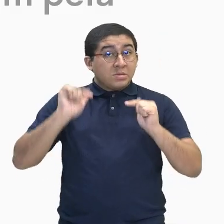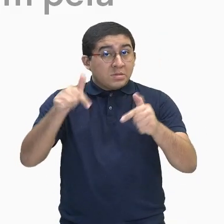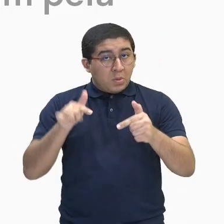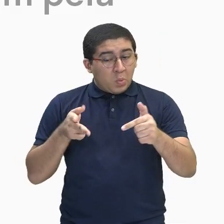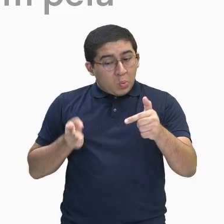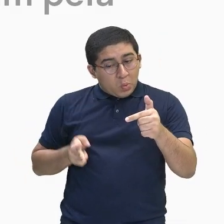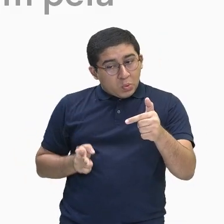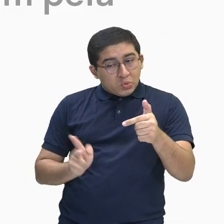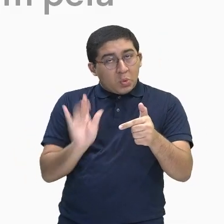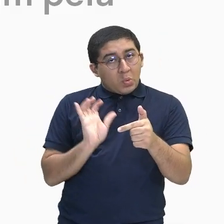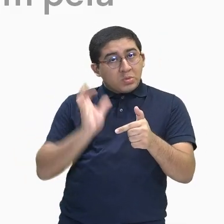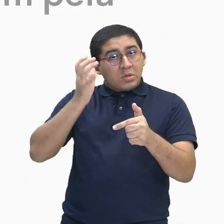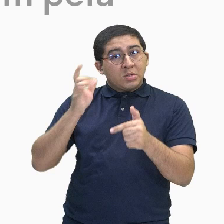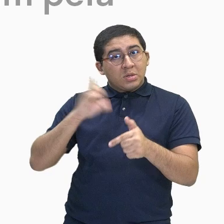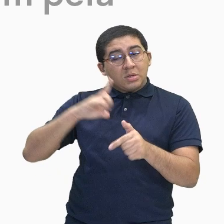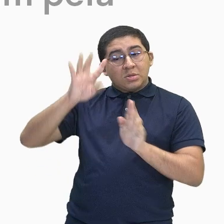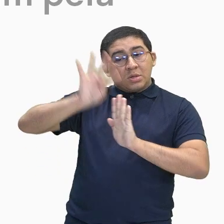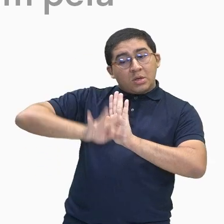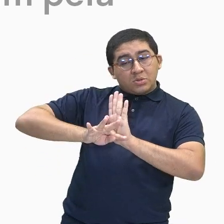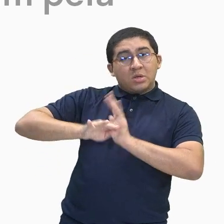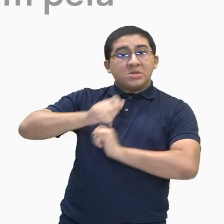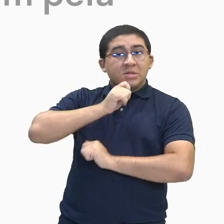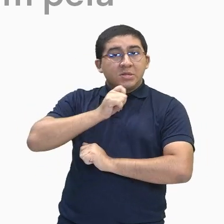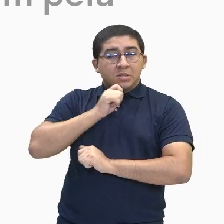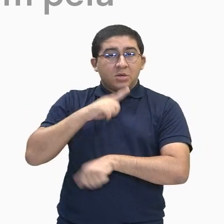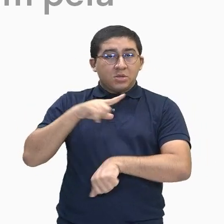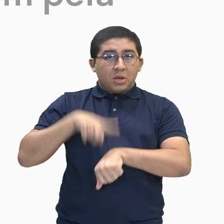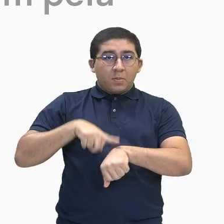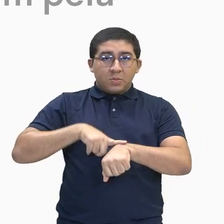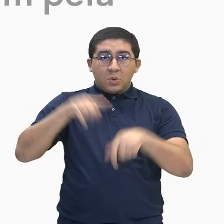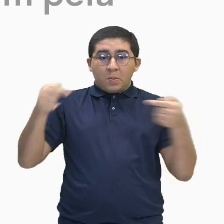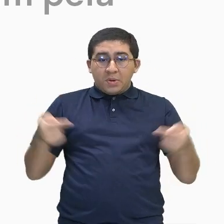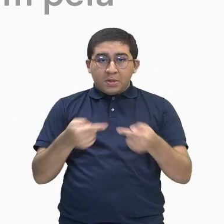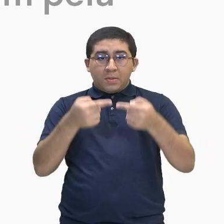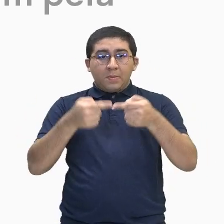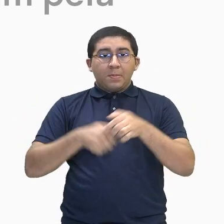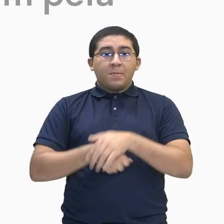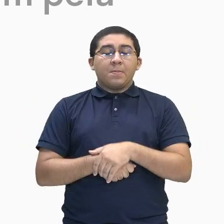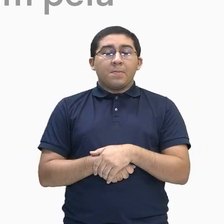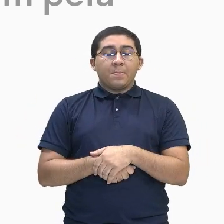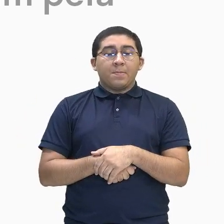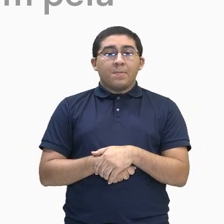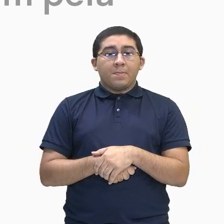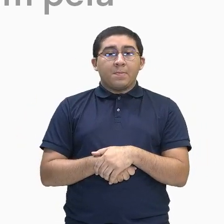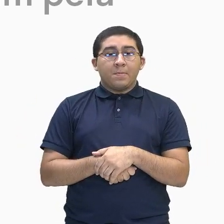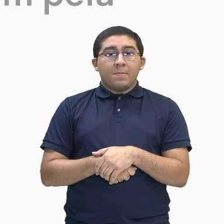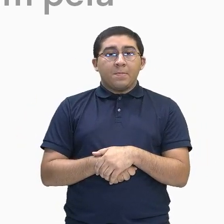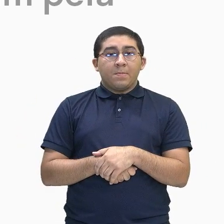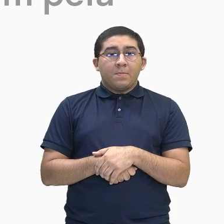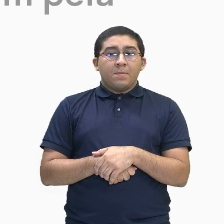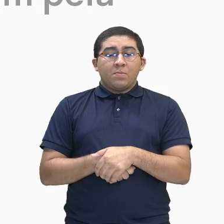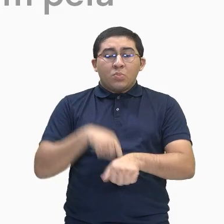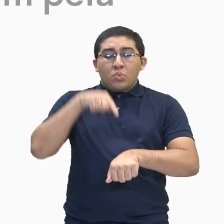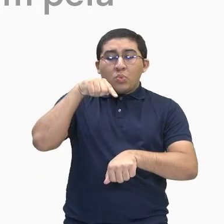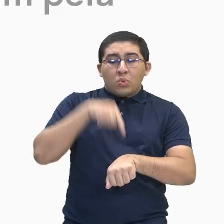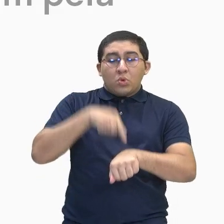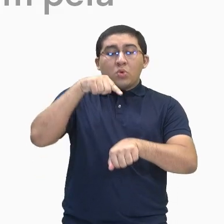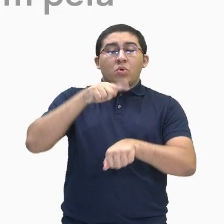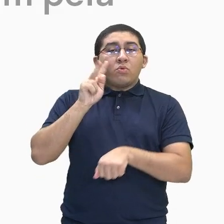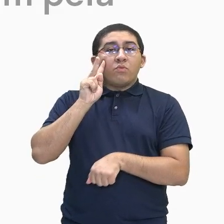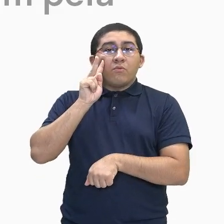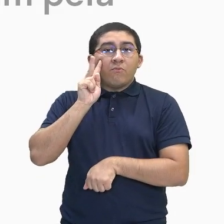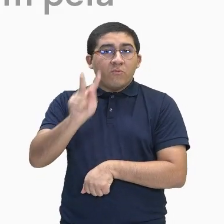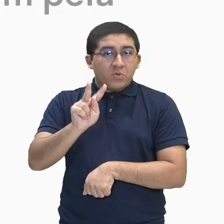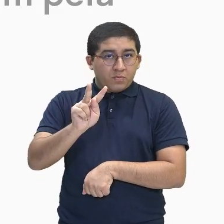que estava acontecendo ali em um tempo específico, certo? Quando viram. Aqui eu tenho um exemplo